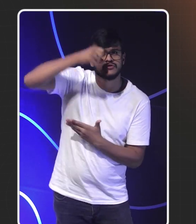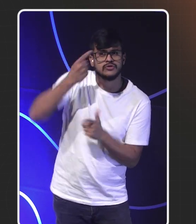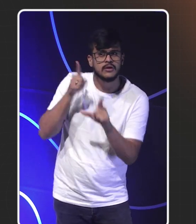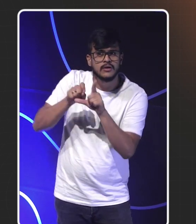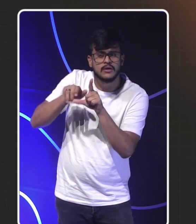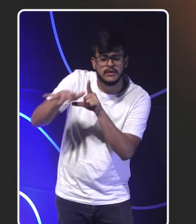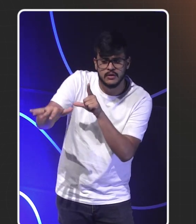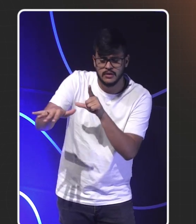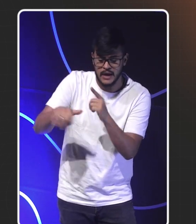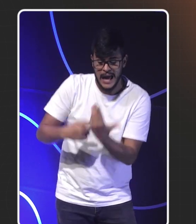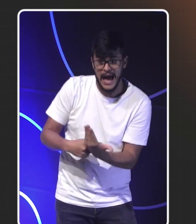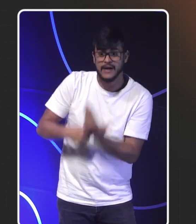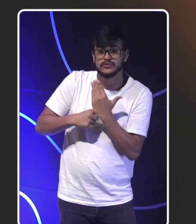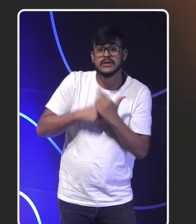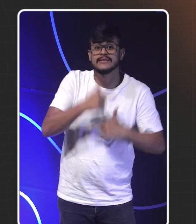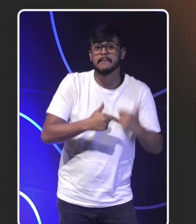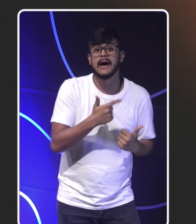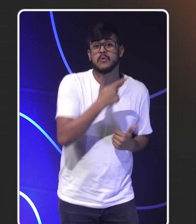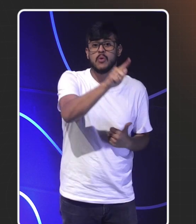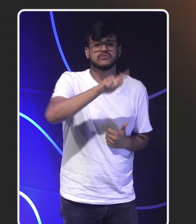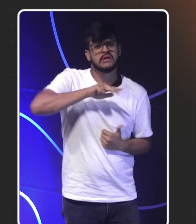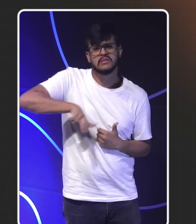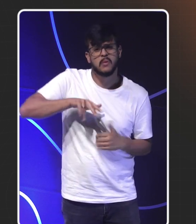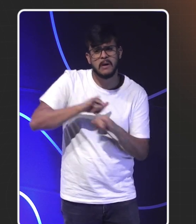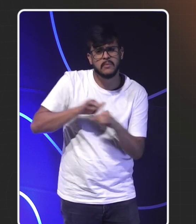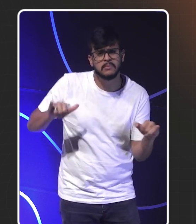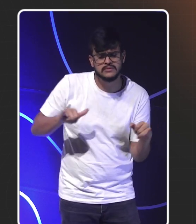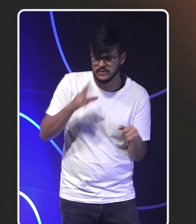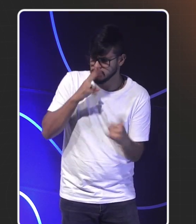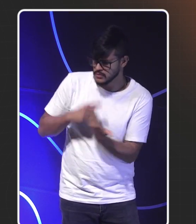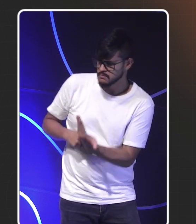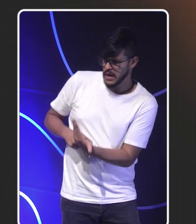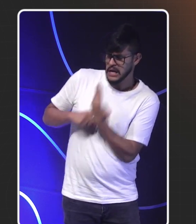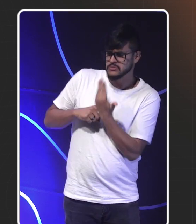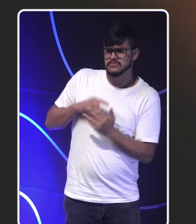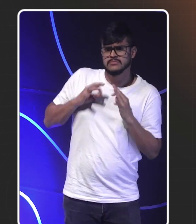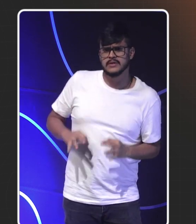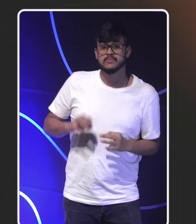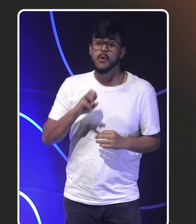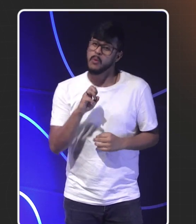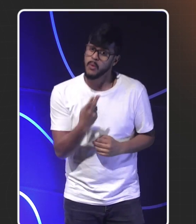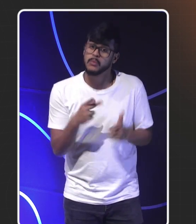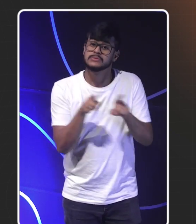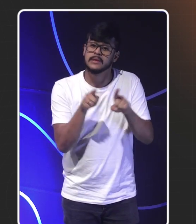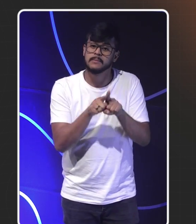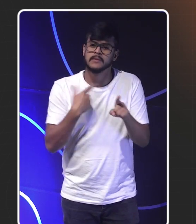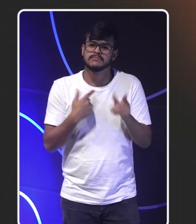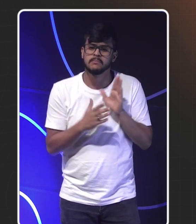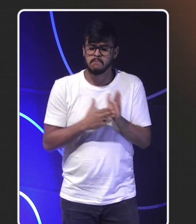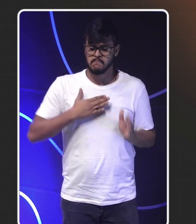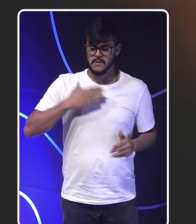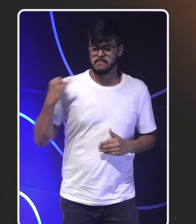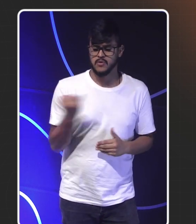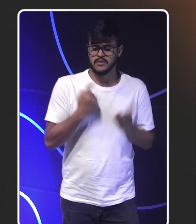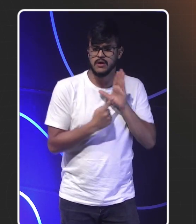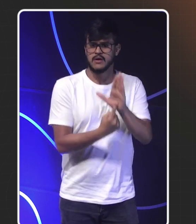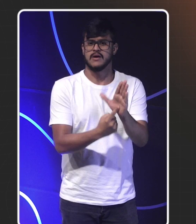não necessariamente é só a publicidade, ou colocar a relevância e a autoridade de vocês em nome de uma marca.